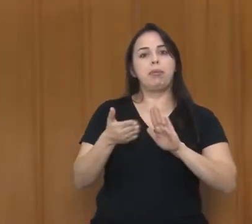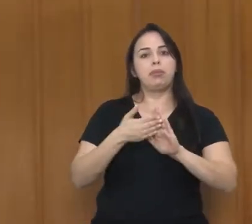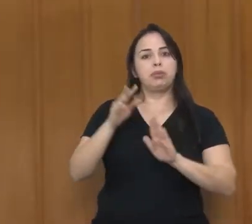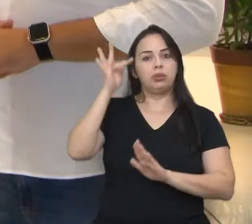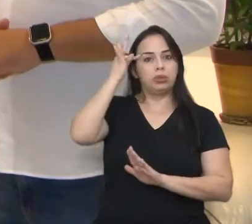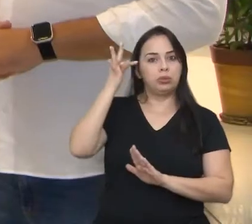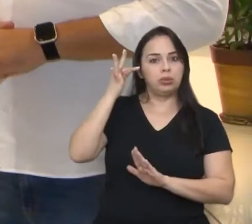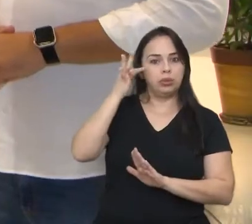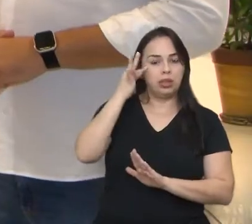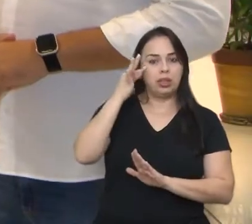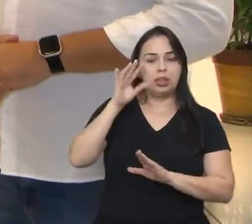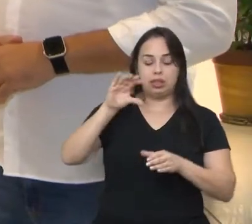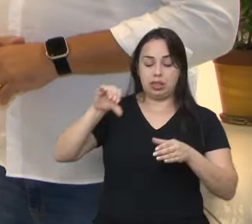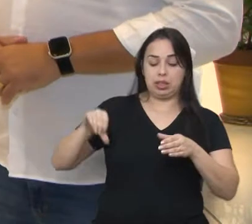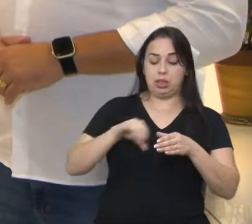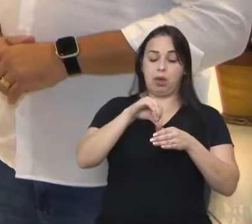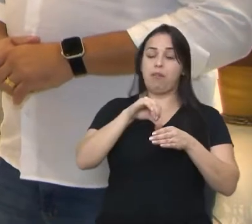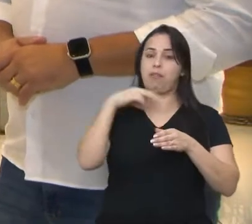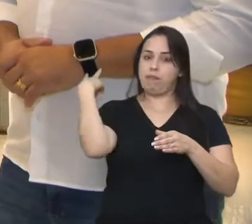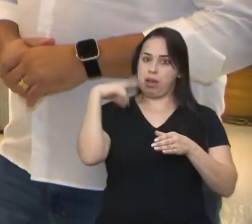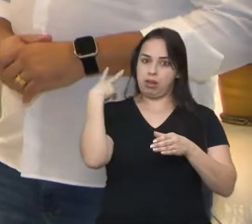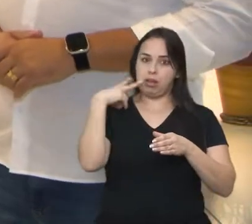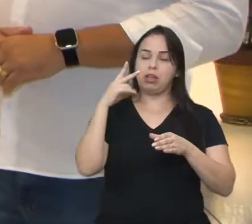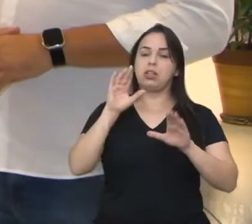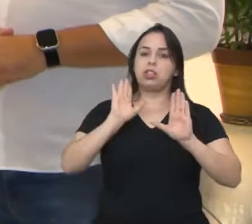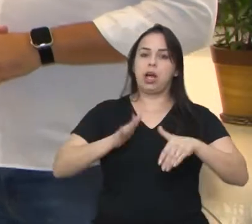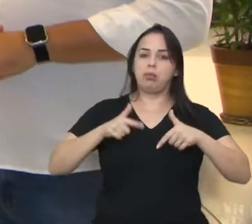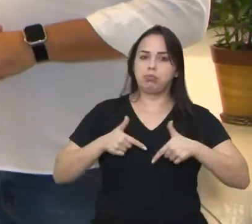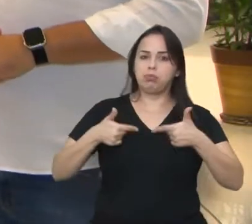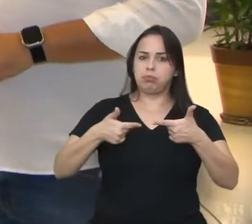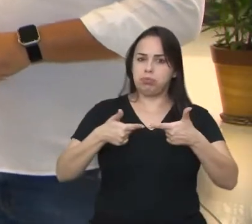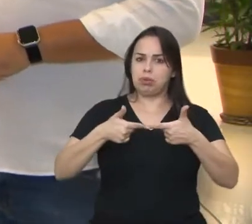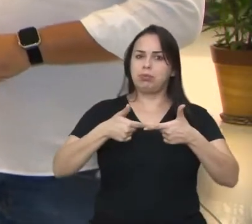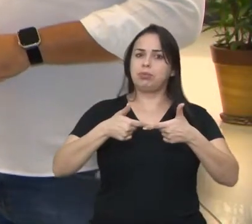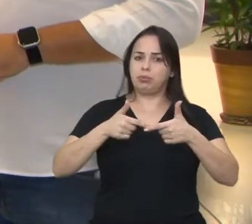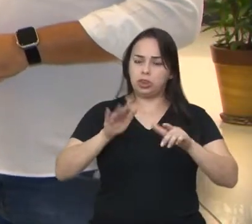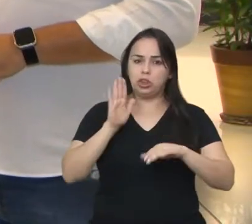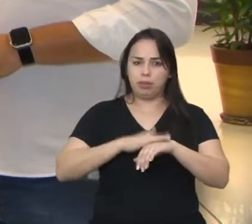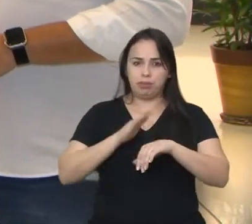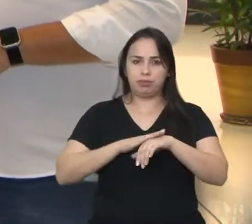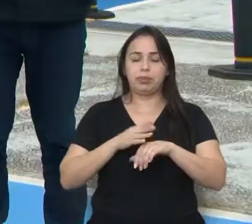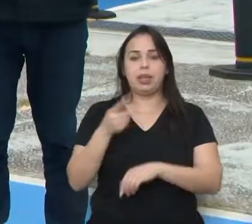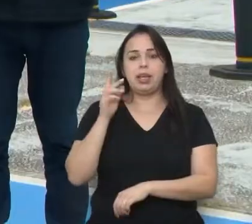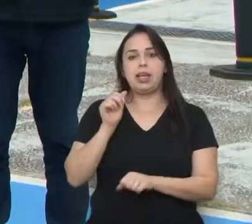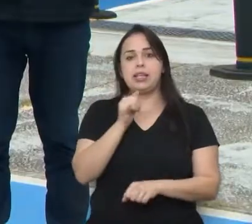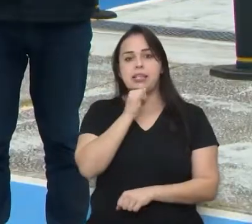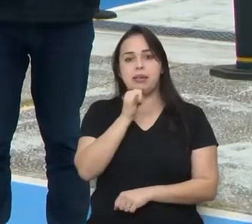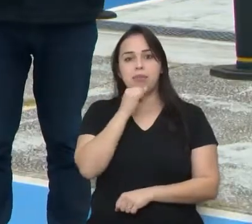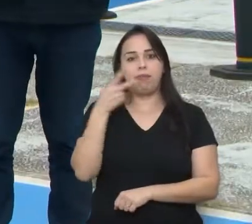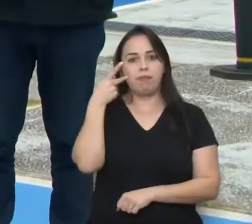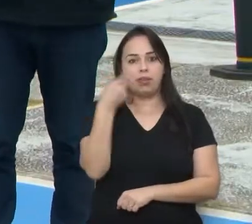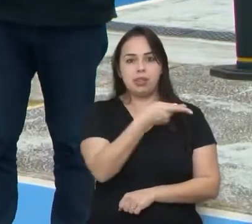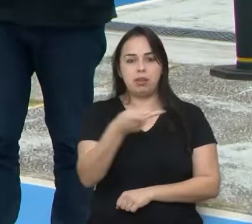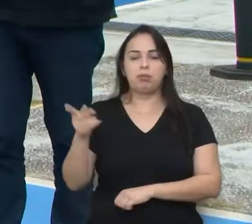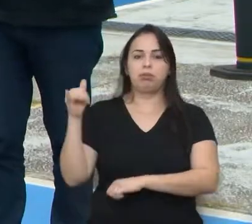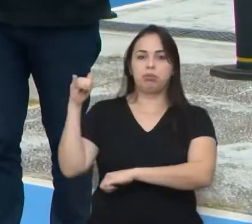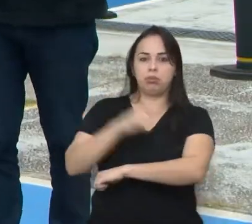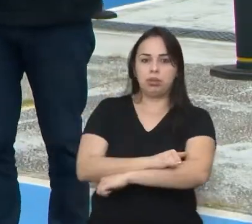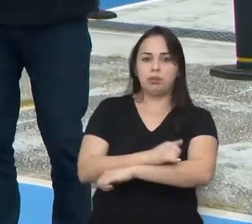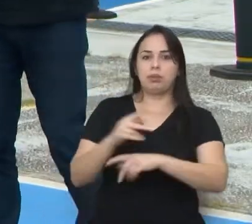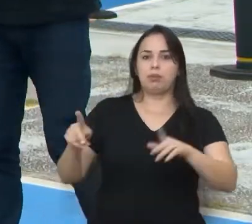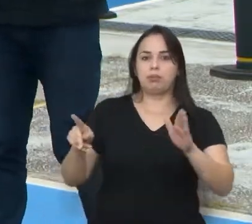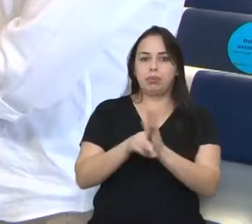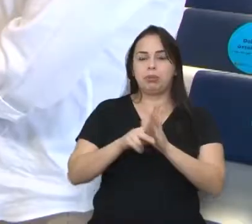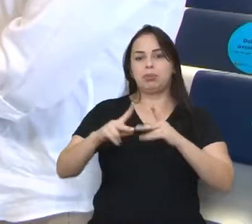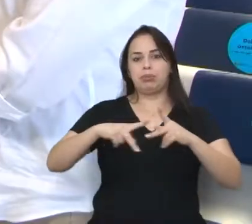Tomás Henrique, conta com outros 9 parlamentares e algumas ações já foram realizadas, a exemplo de uma visita no aeroporto de